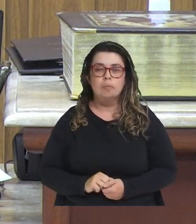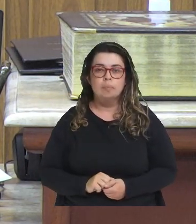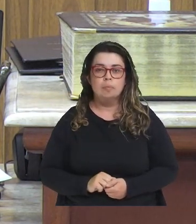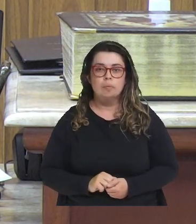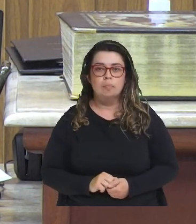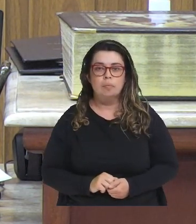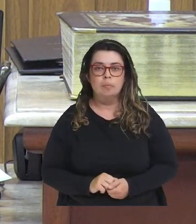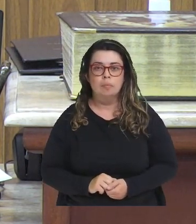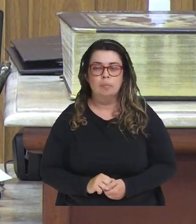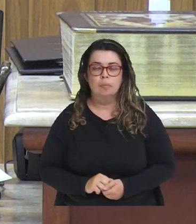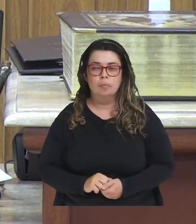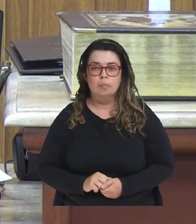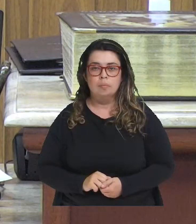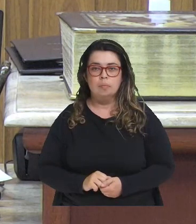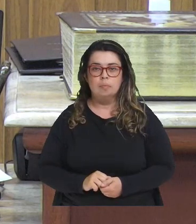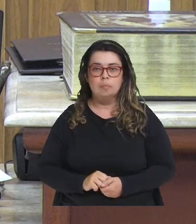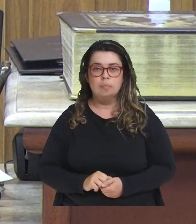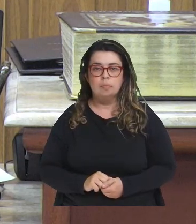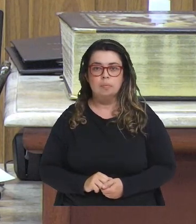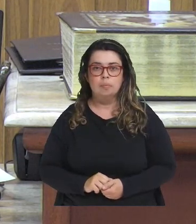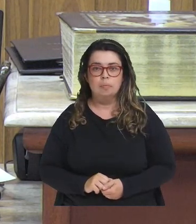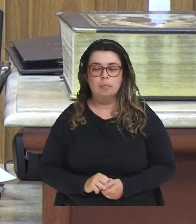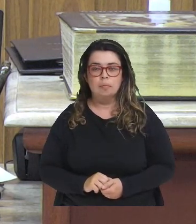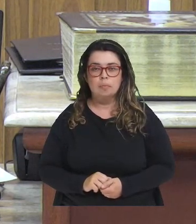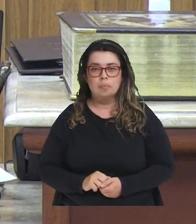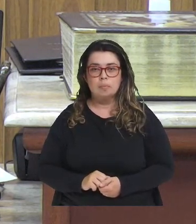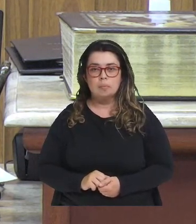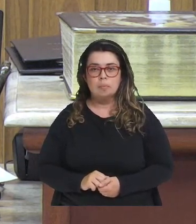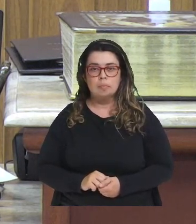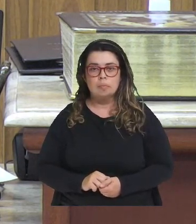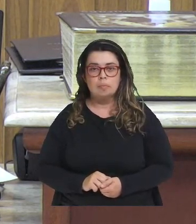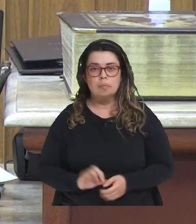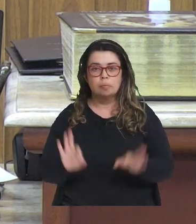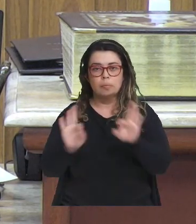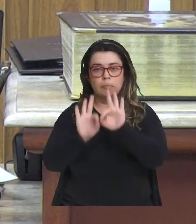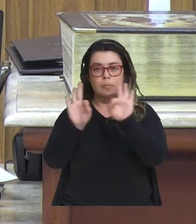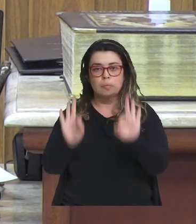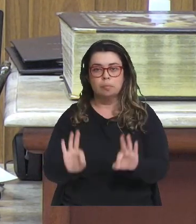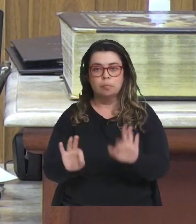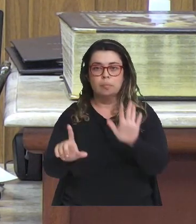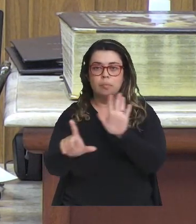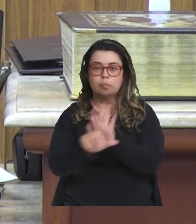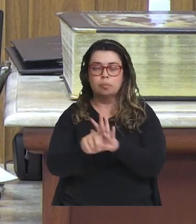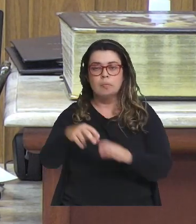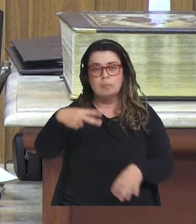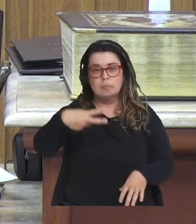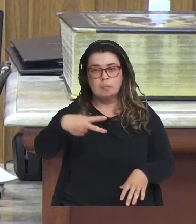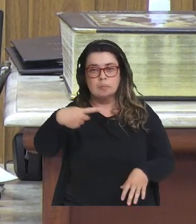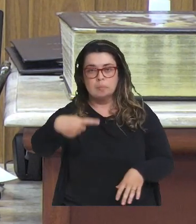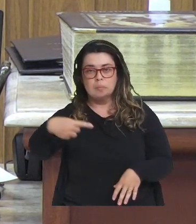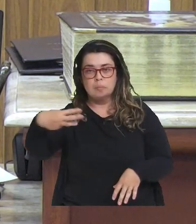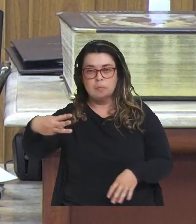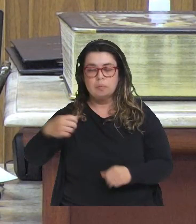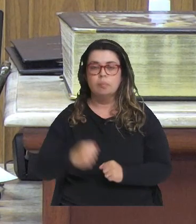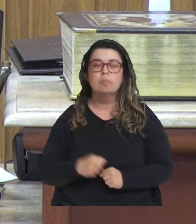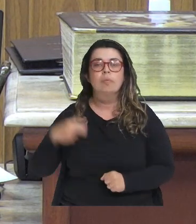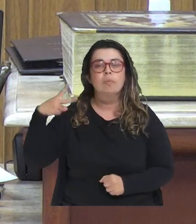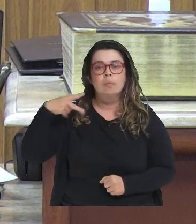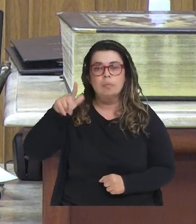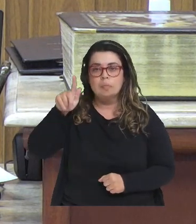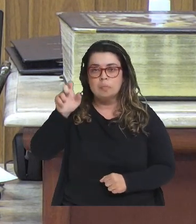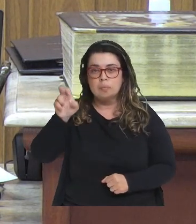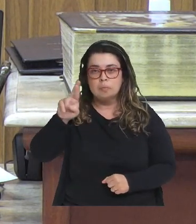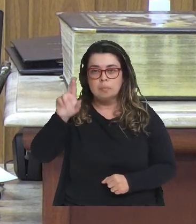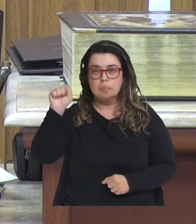Urbana, e da outras providências. Projeto de Lei número 213/2022 do vereador Gerson Alves.